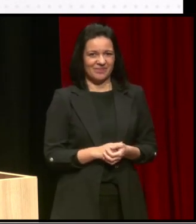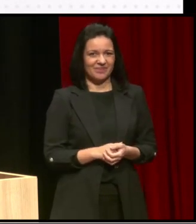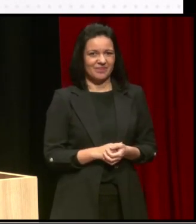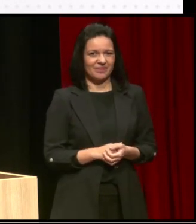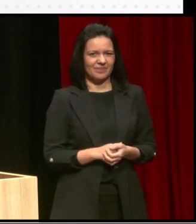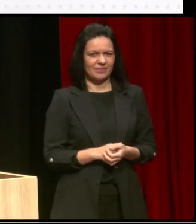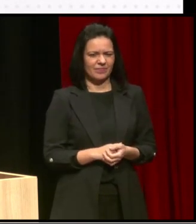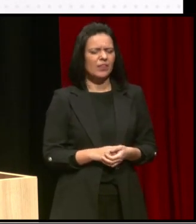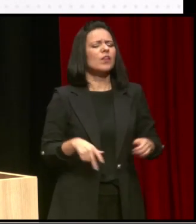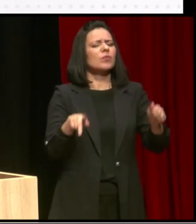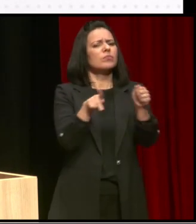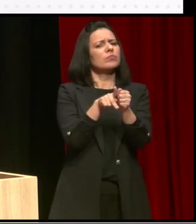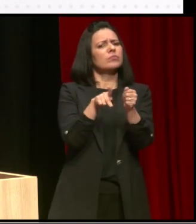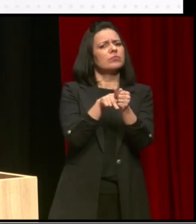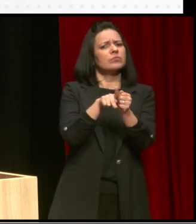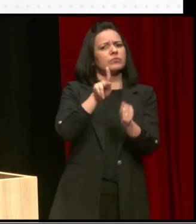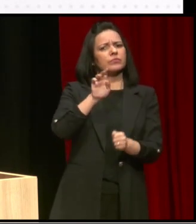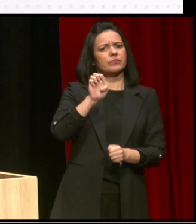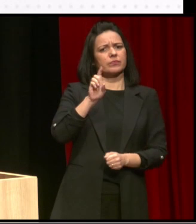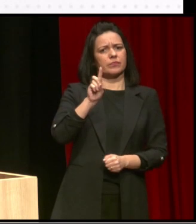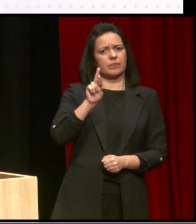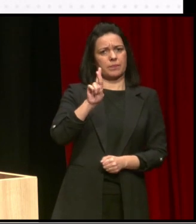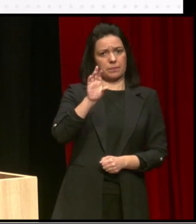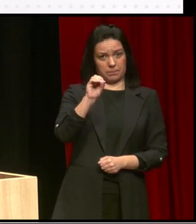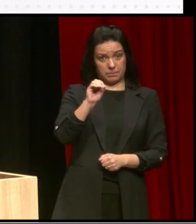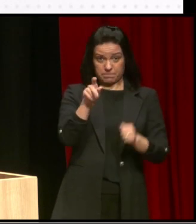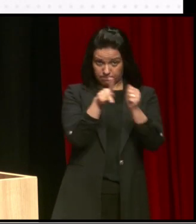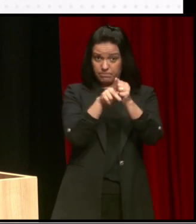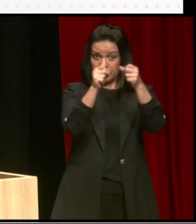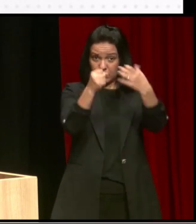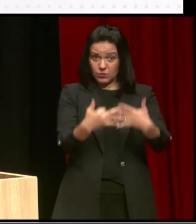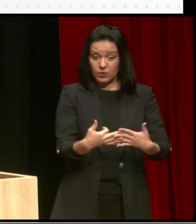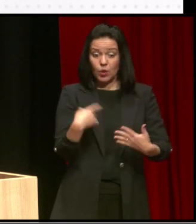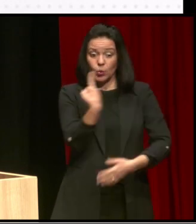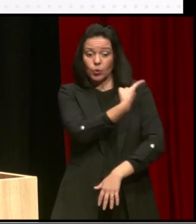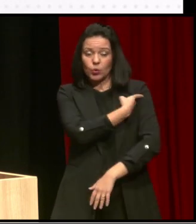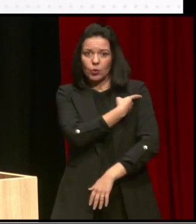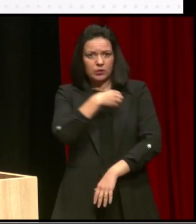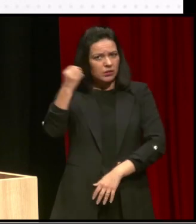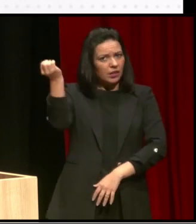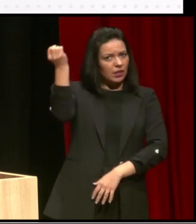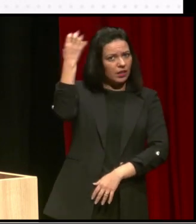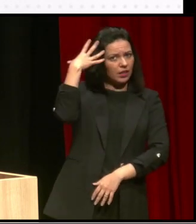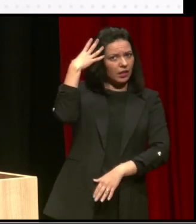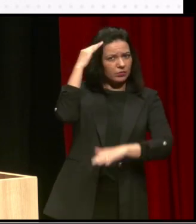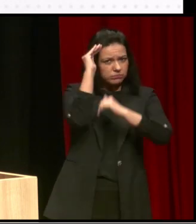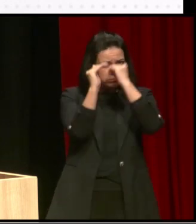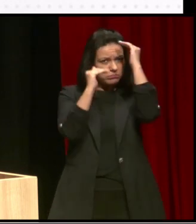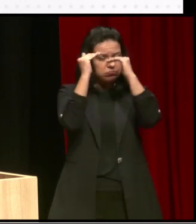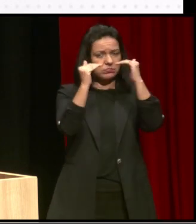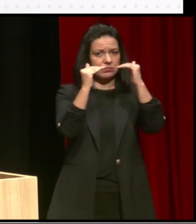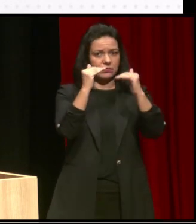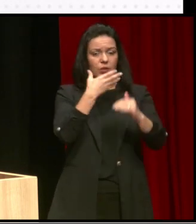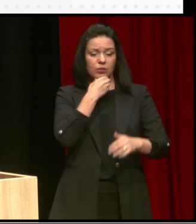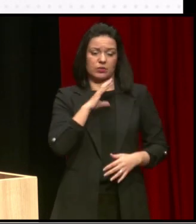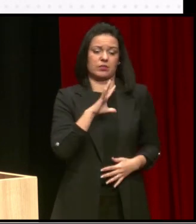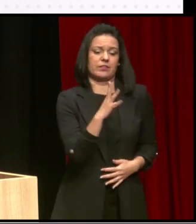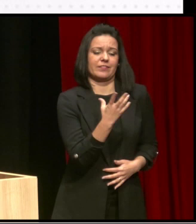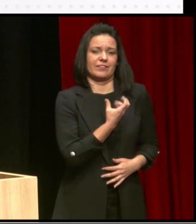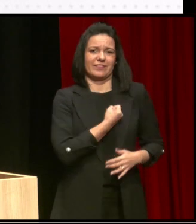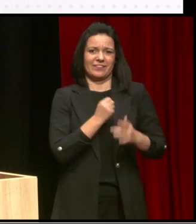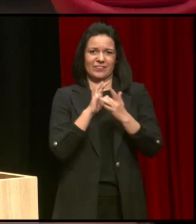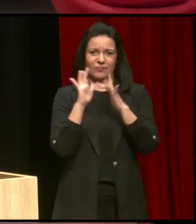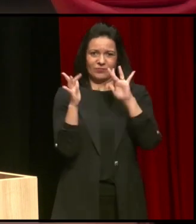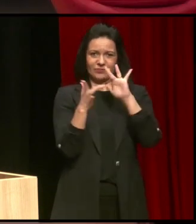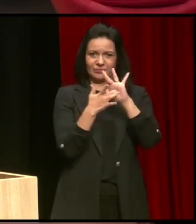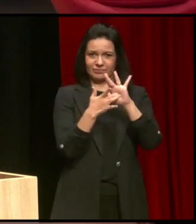Pedro fala assim: pelo contrário, cresçam na graça e no conhecimento do nosso Senhor e Salvador Jesus Cristo. A Ele seja a glória tanto agora como no dia